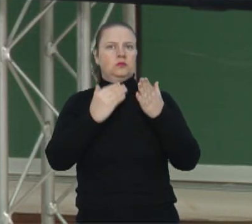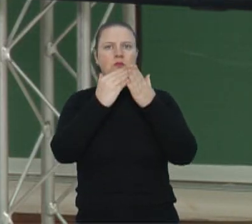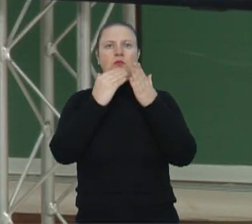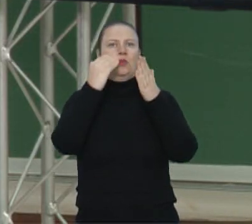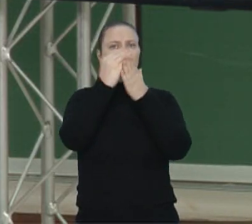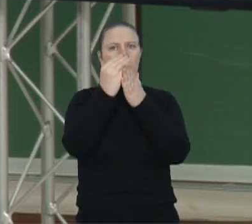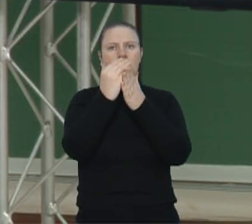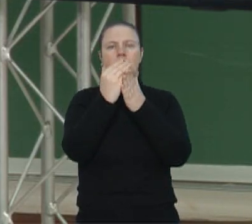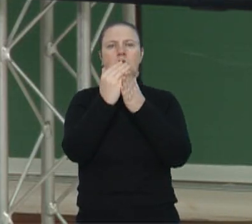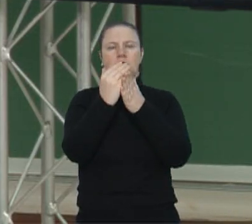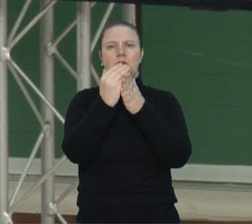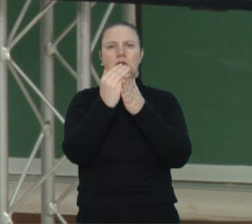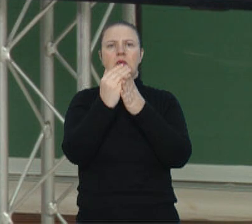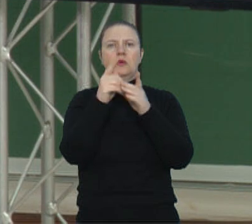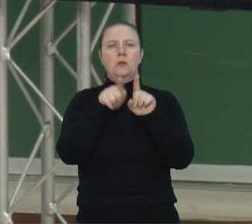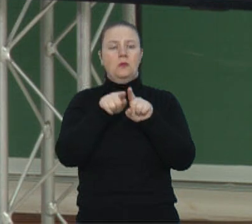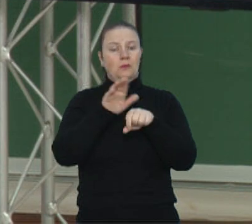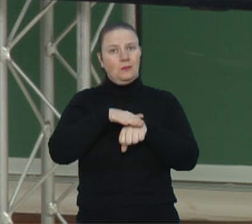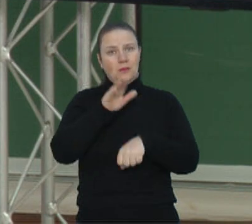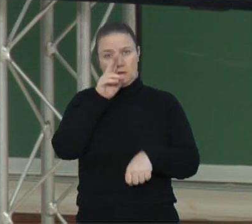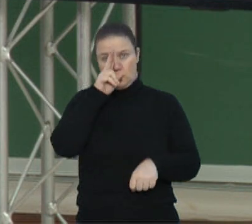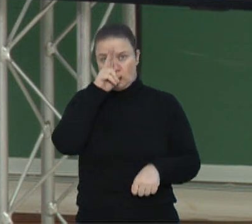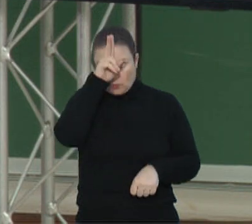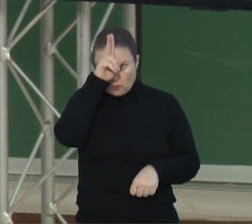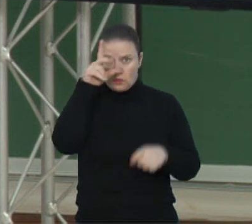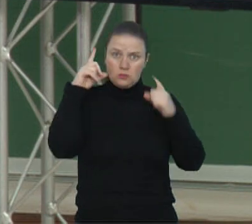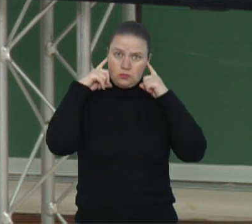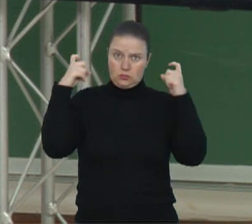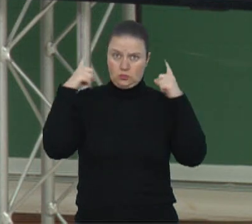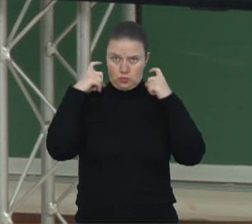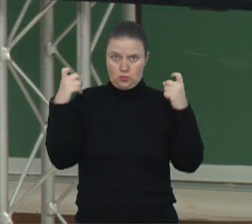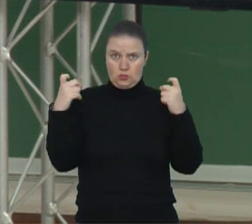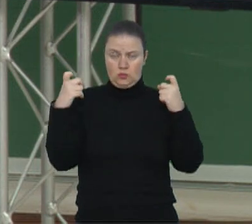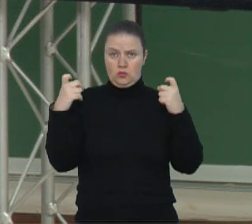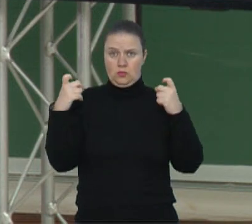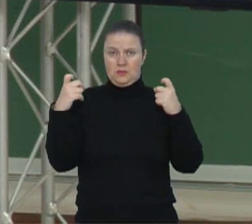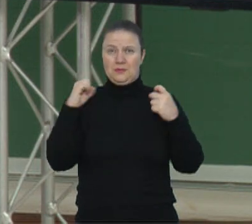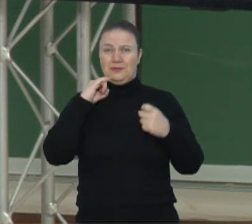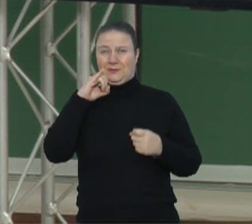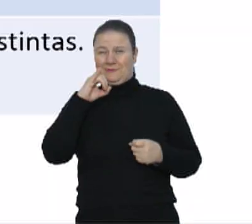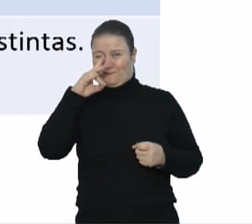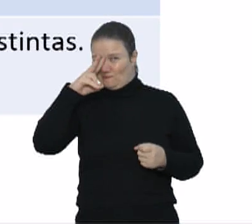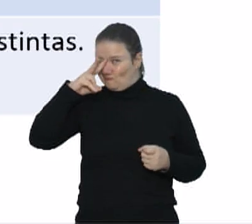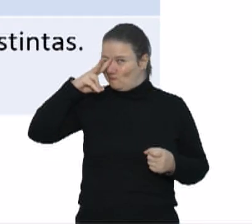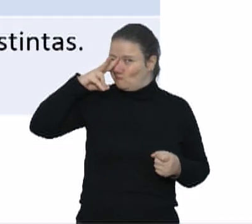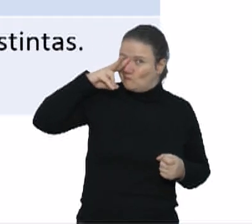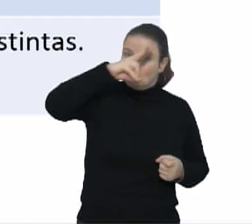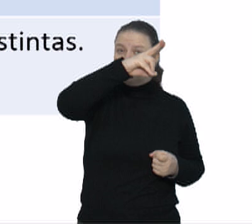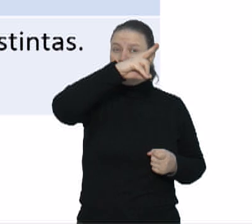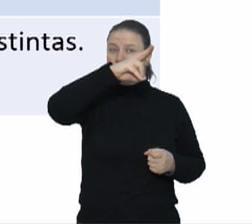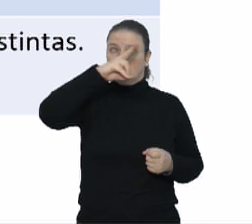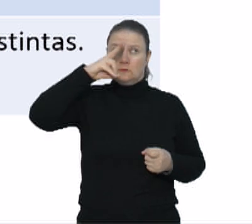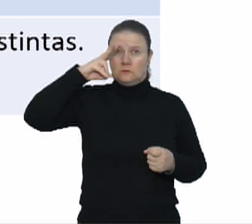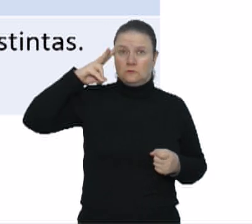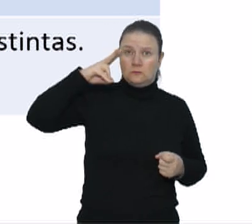essa amplitude, mais forte é o som. E um som forte,